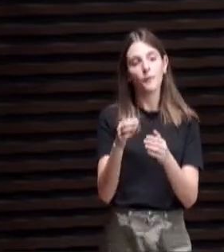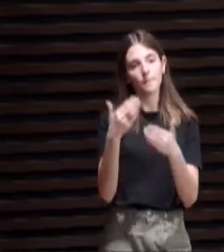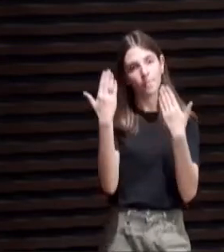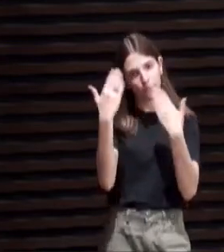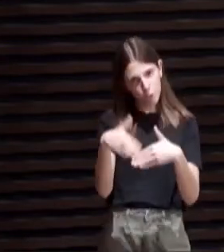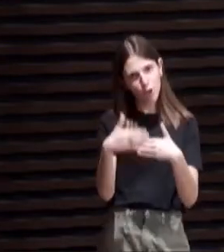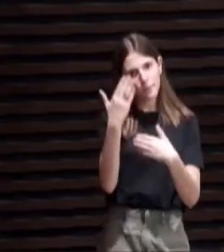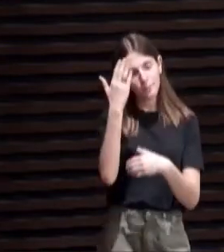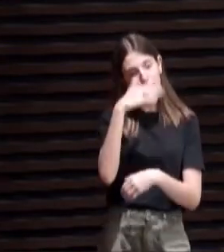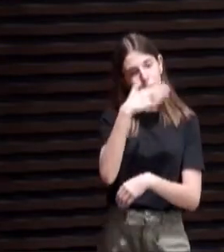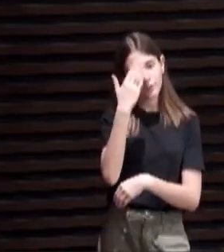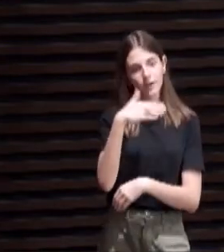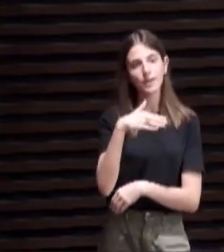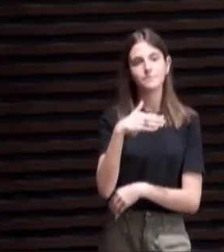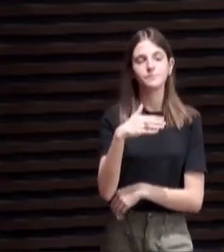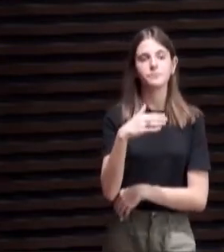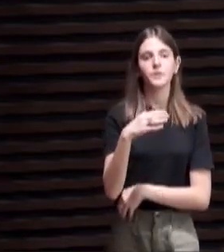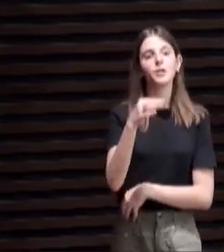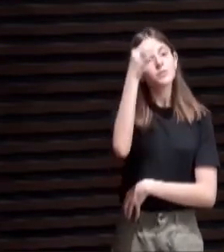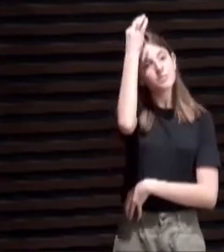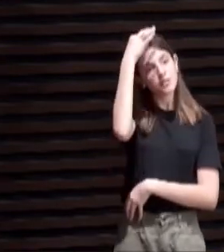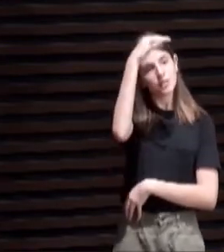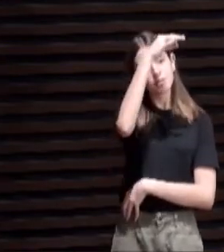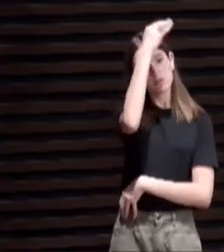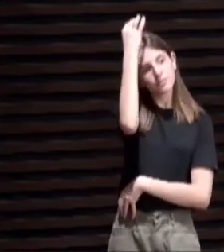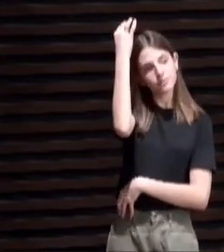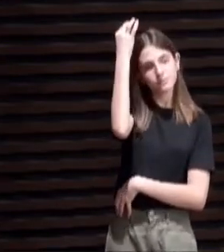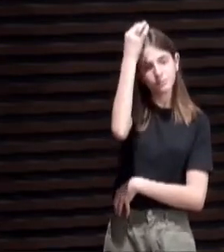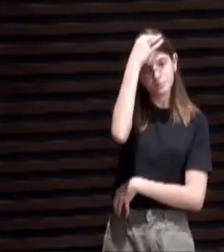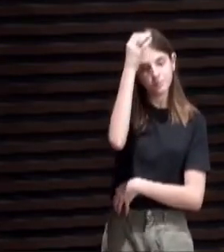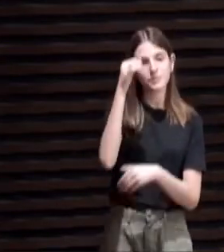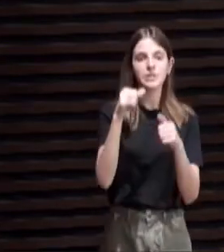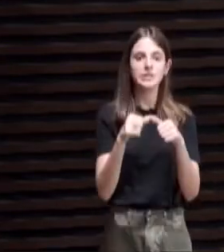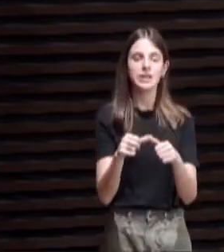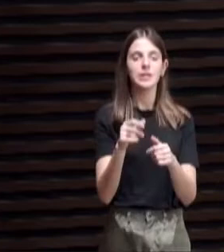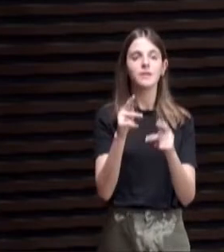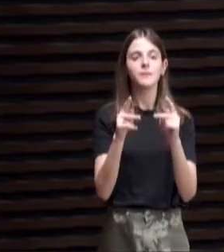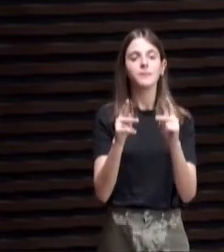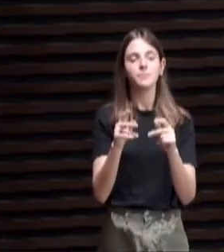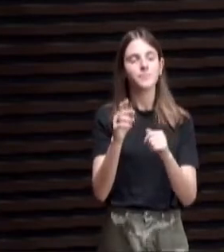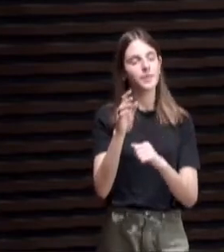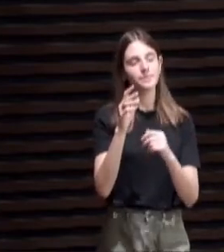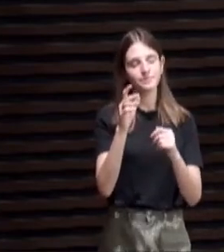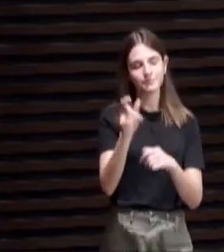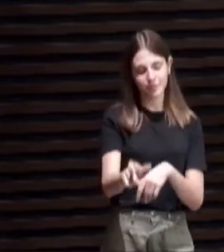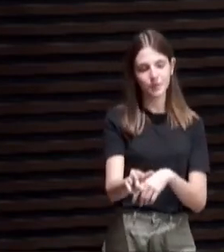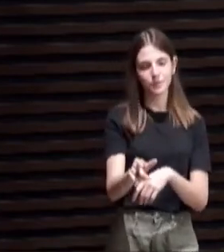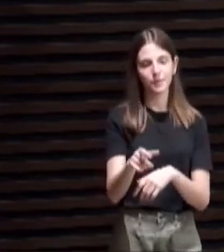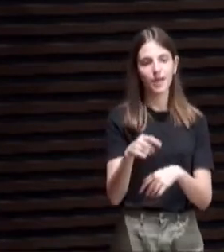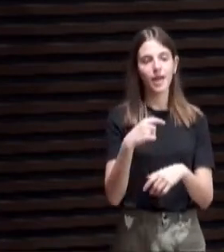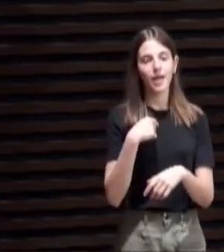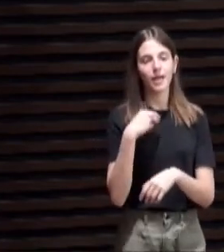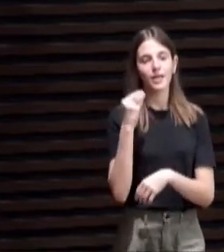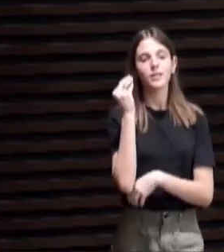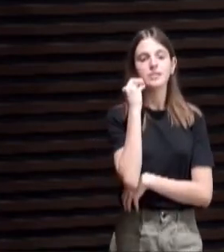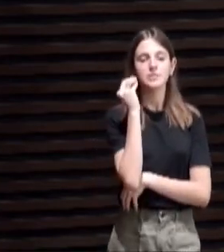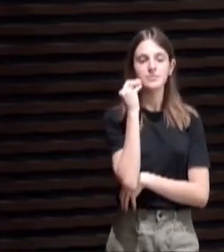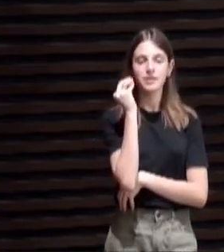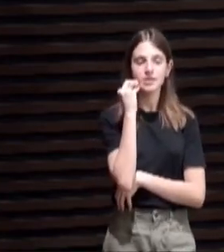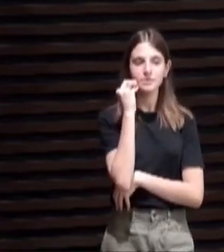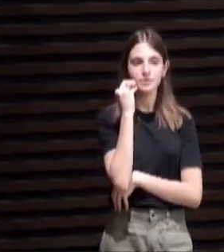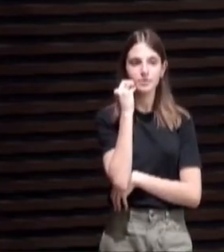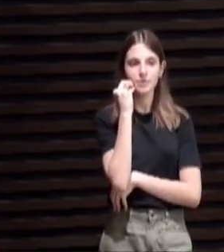O Espírito está nela. Entende o que eu estou dizendo? Ela prova de tudo que está ali. Ela consegue provar do diálogo,